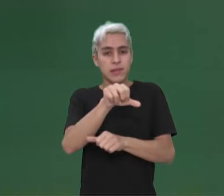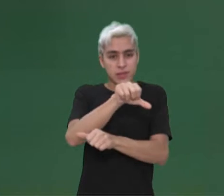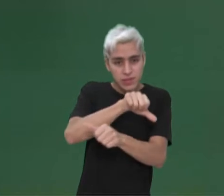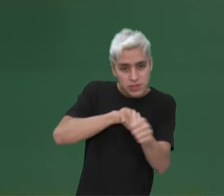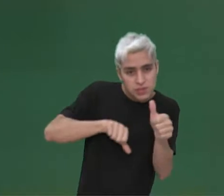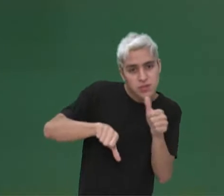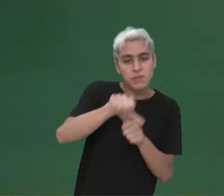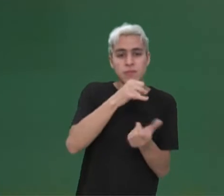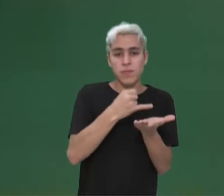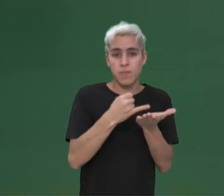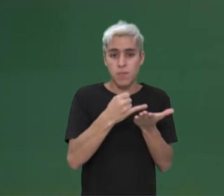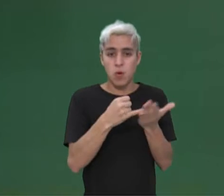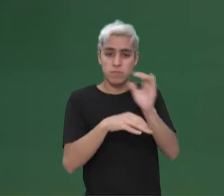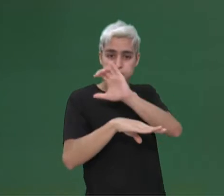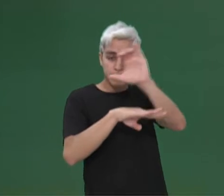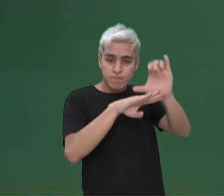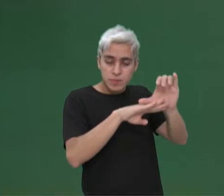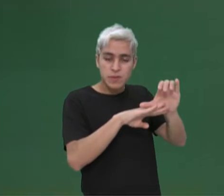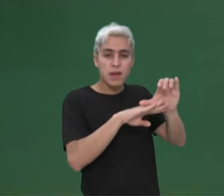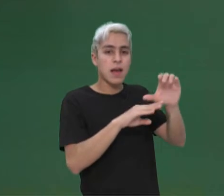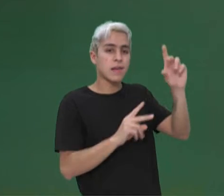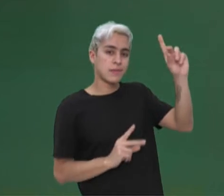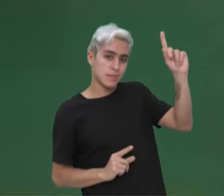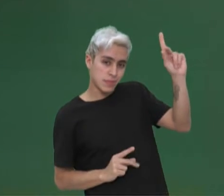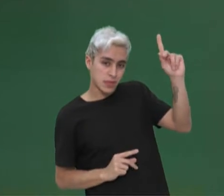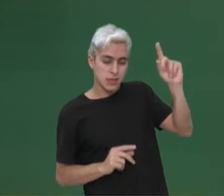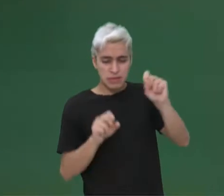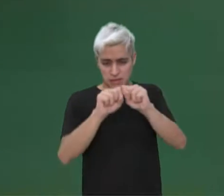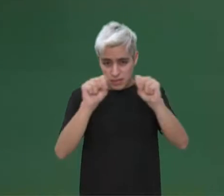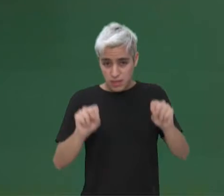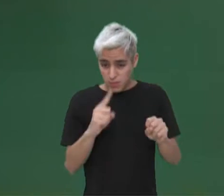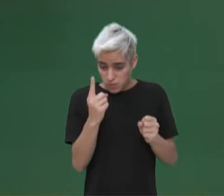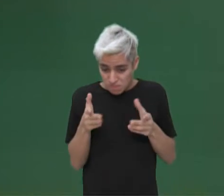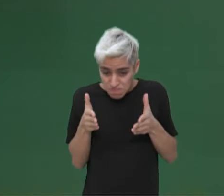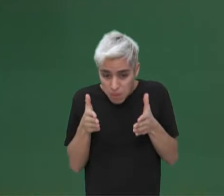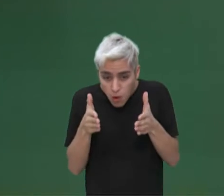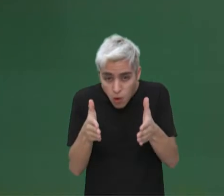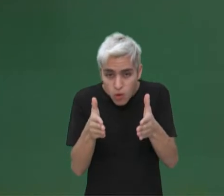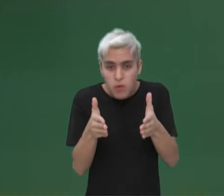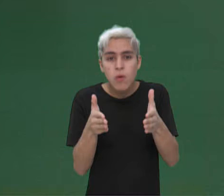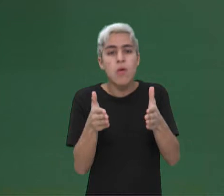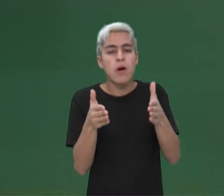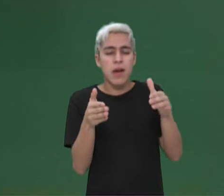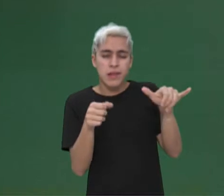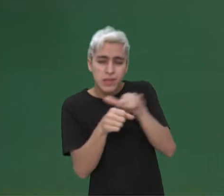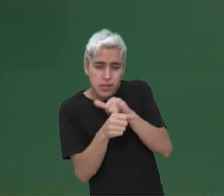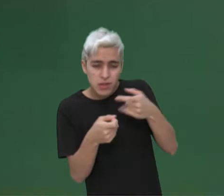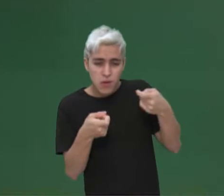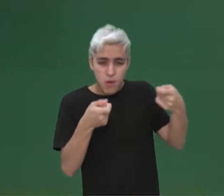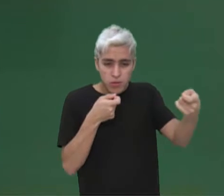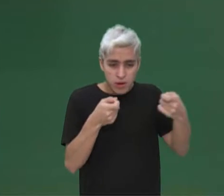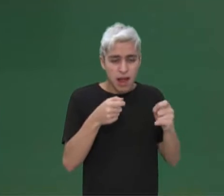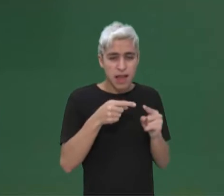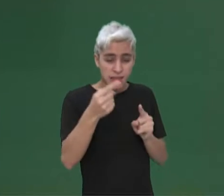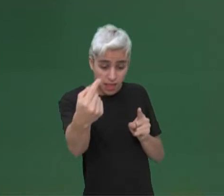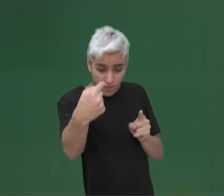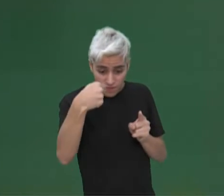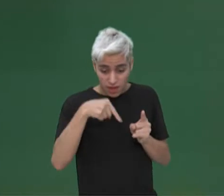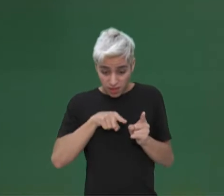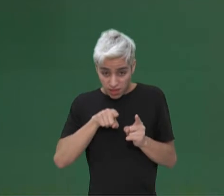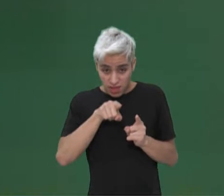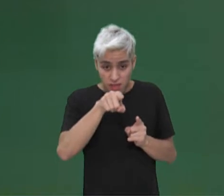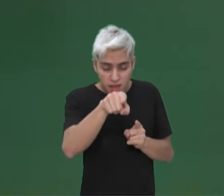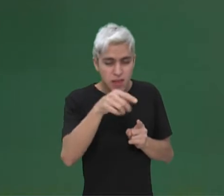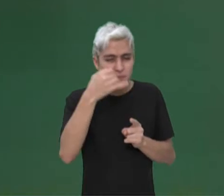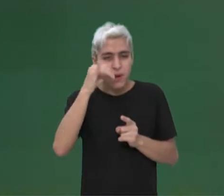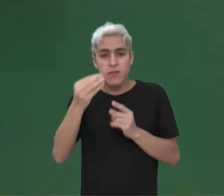o governo espanhol. Então, sistema de porto único e de comboio, que é a ideia de controlar melhor e de evitar a